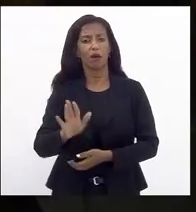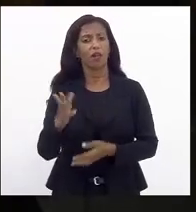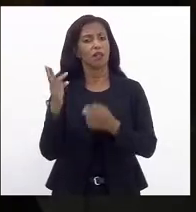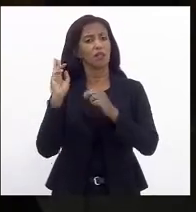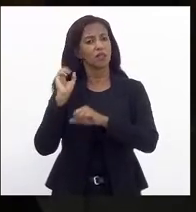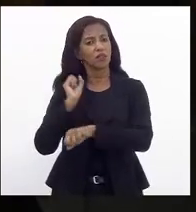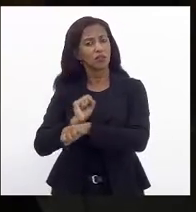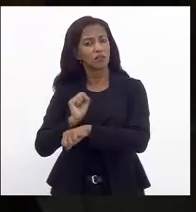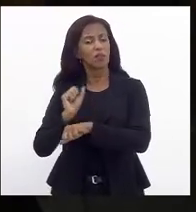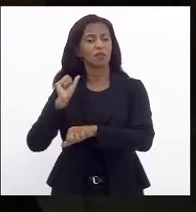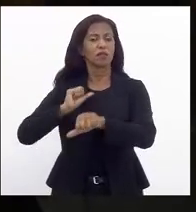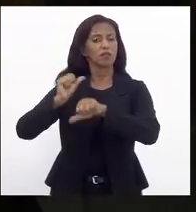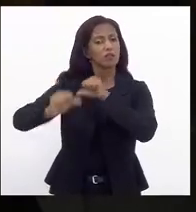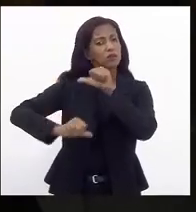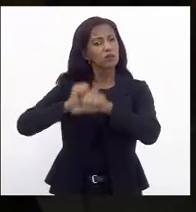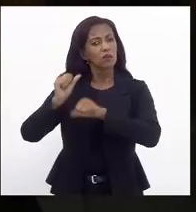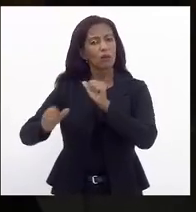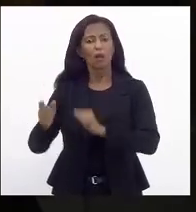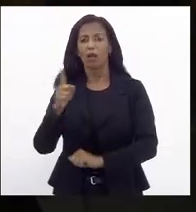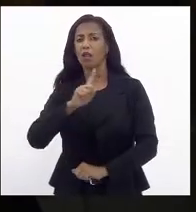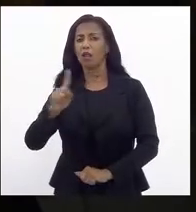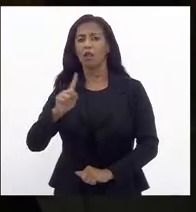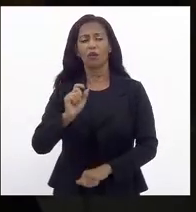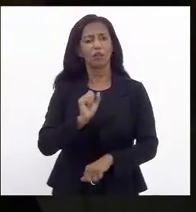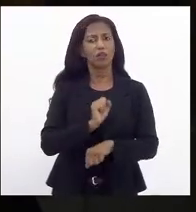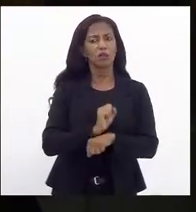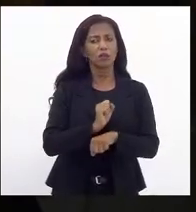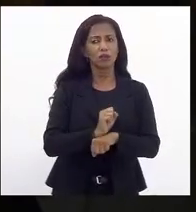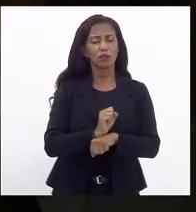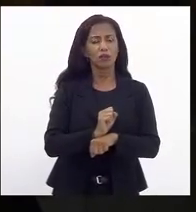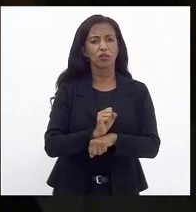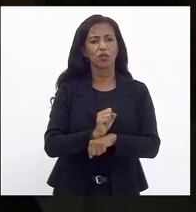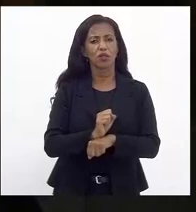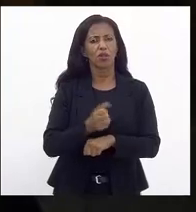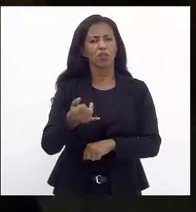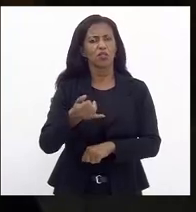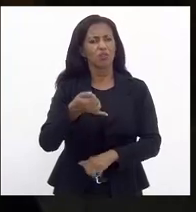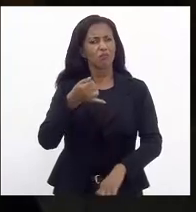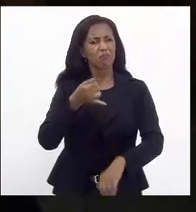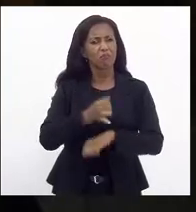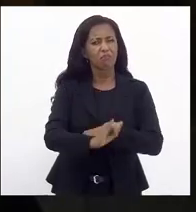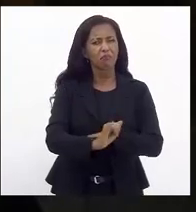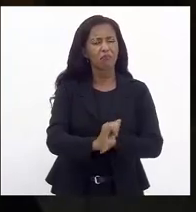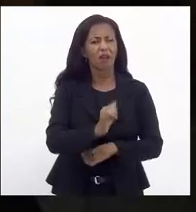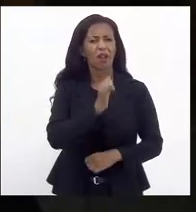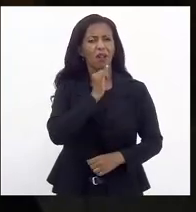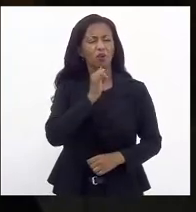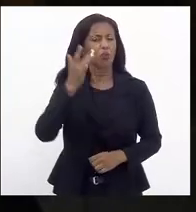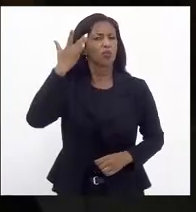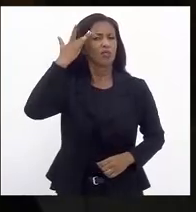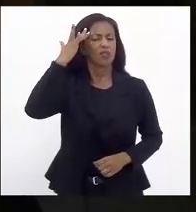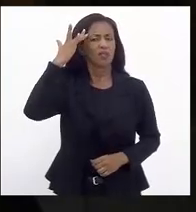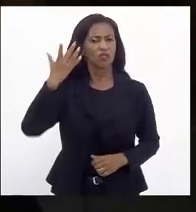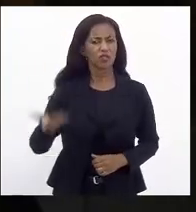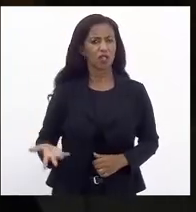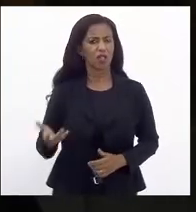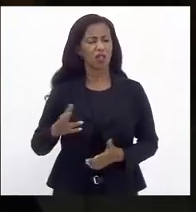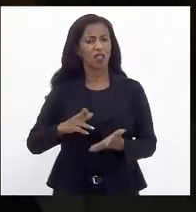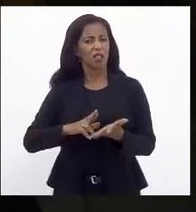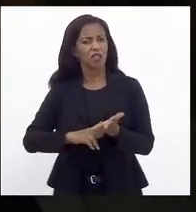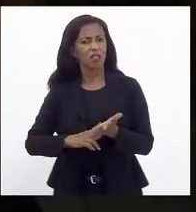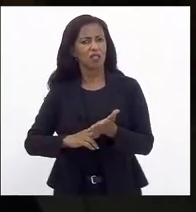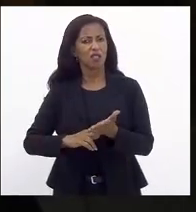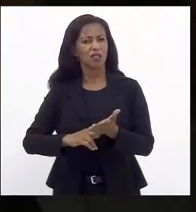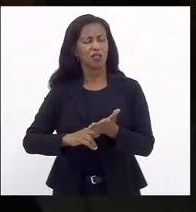na esperança de mudança e não na esperança e no chão Ivan de achar que o